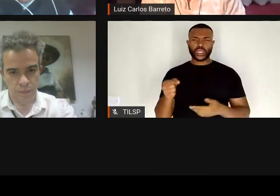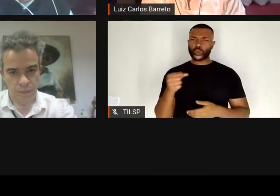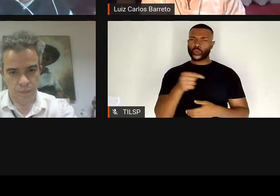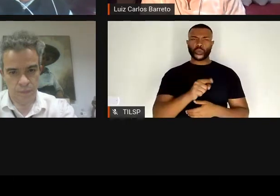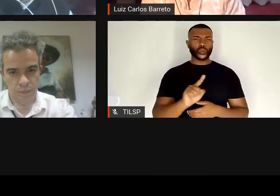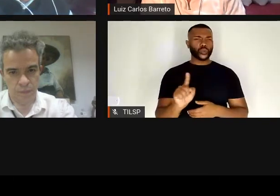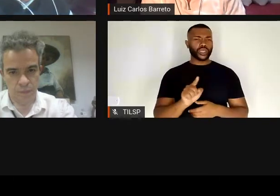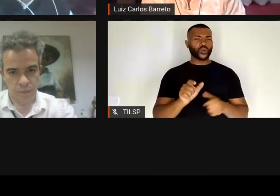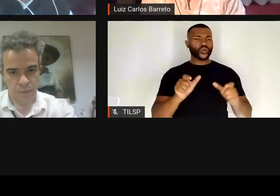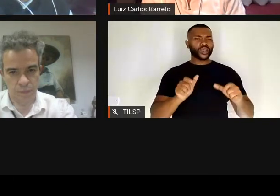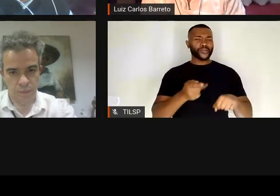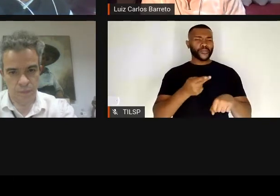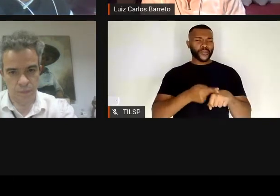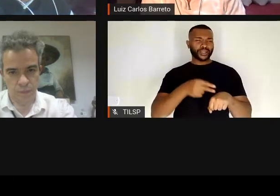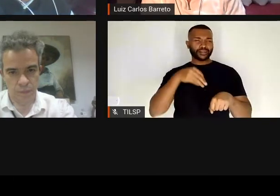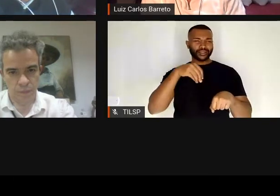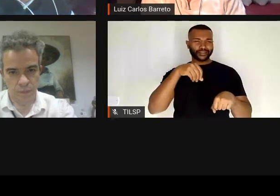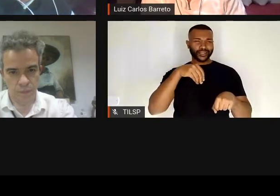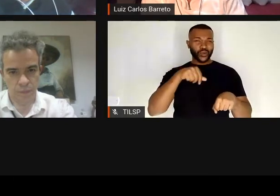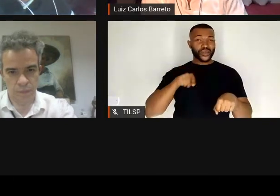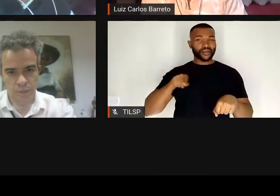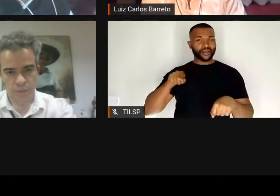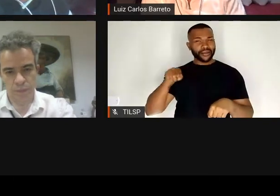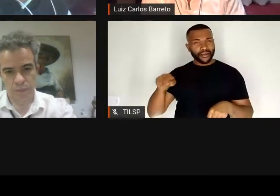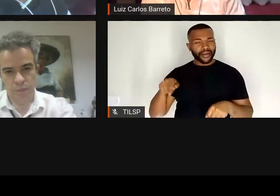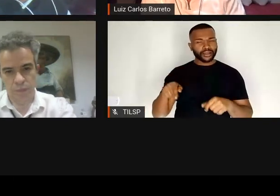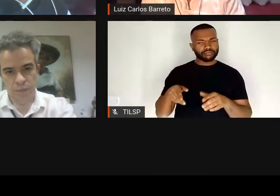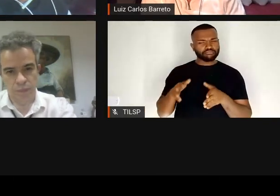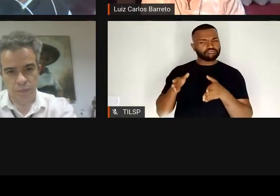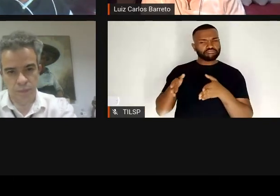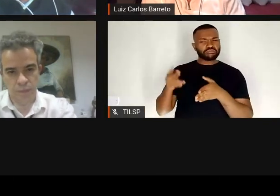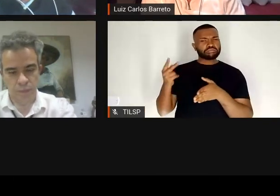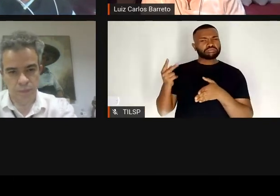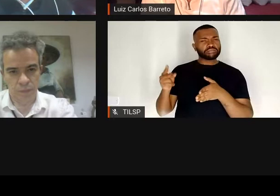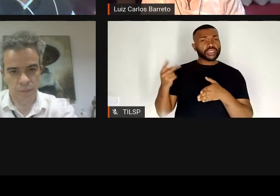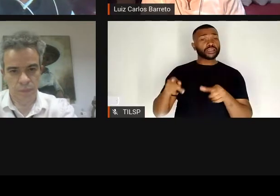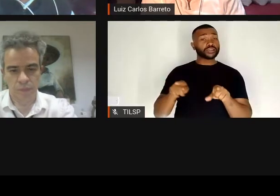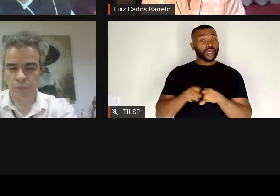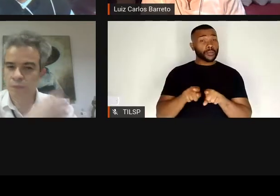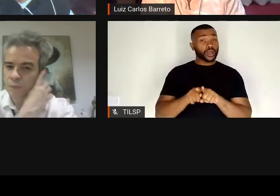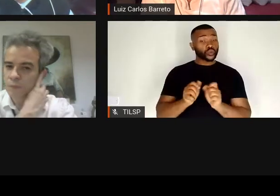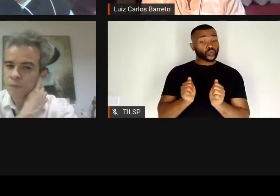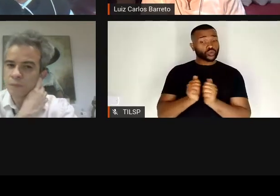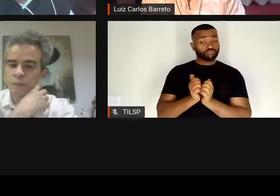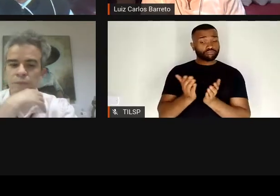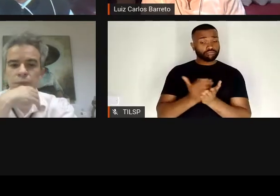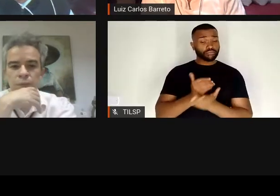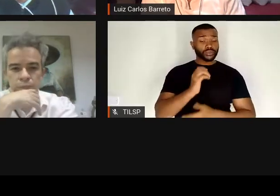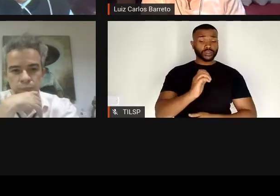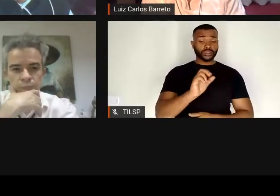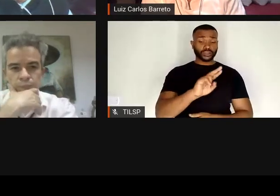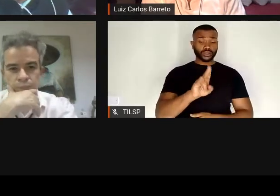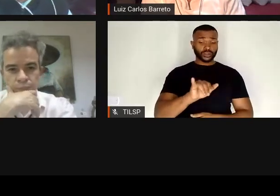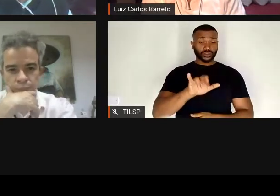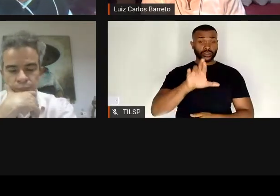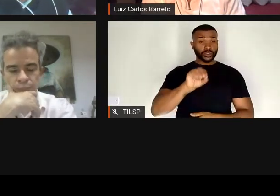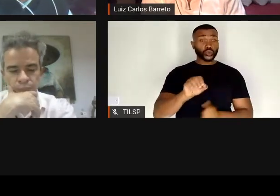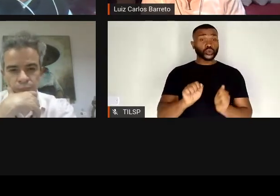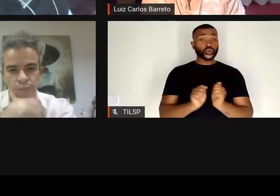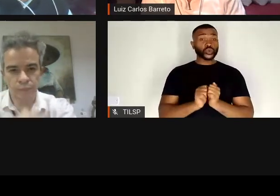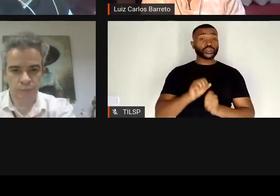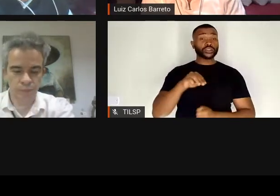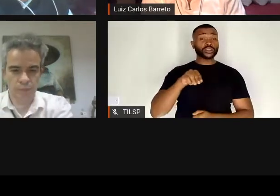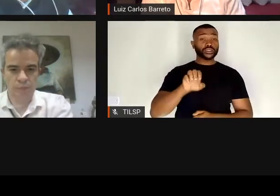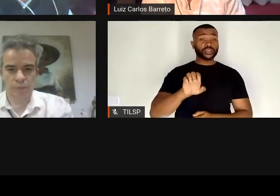Sal. Ele era muito reservado e eu ia muito ao Cruzeiro para estar com o Remedeiro e aprender com o Olinô lá